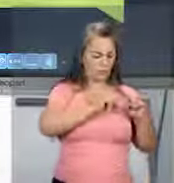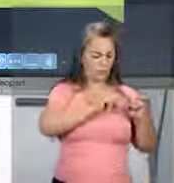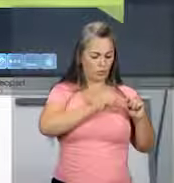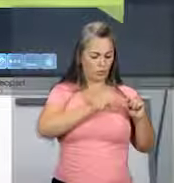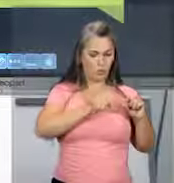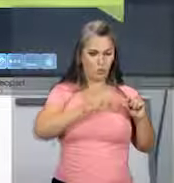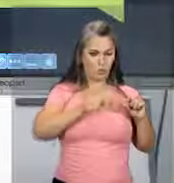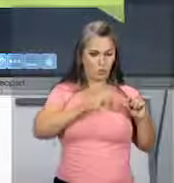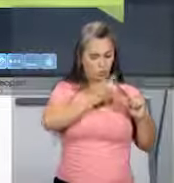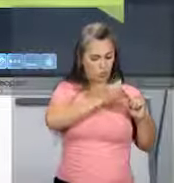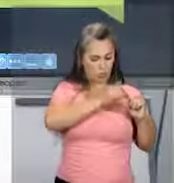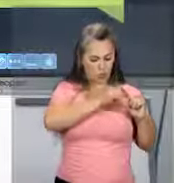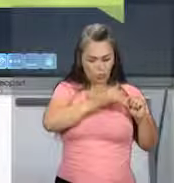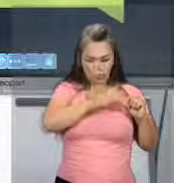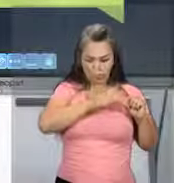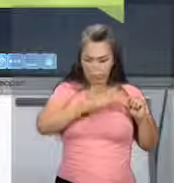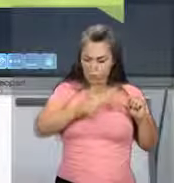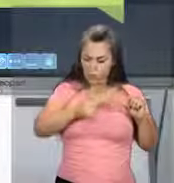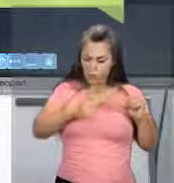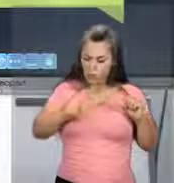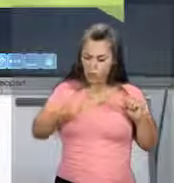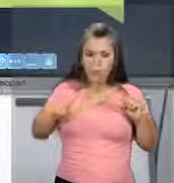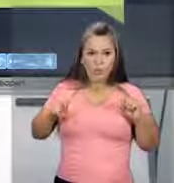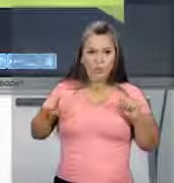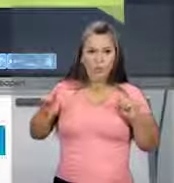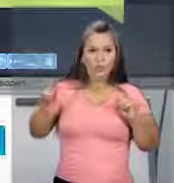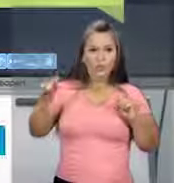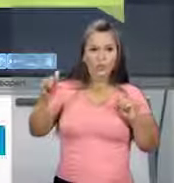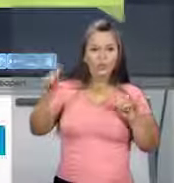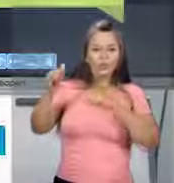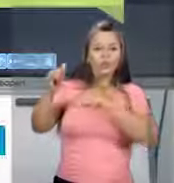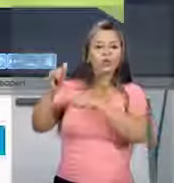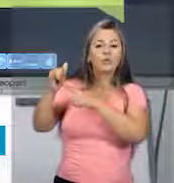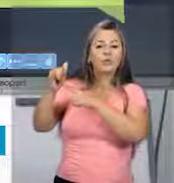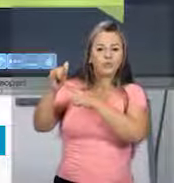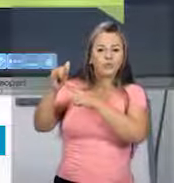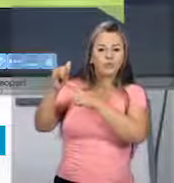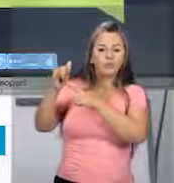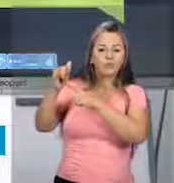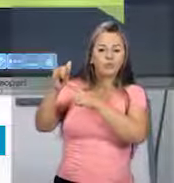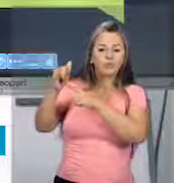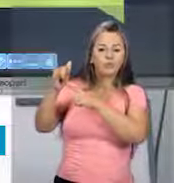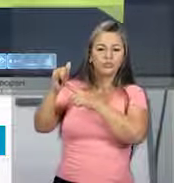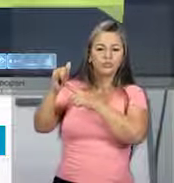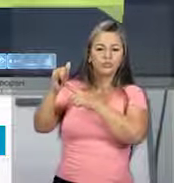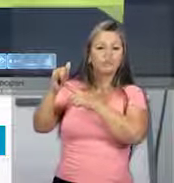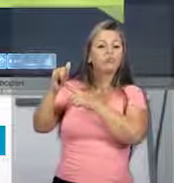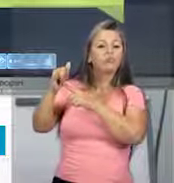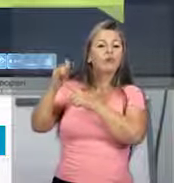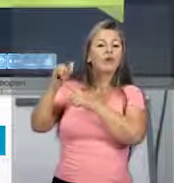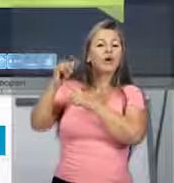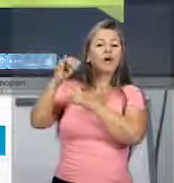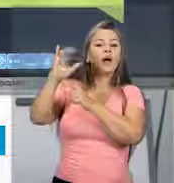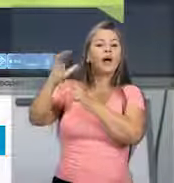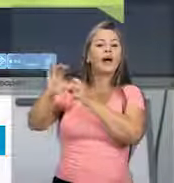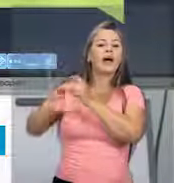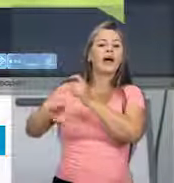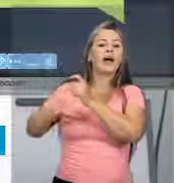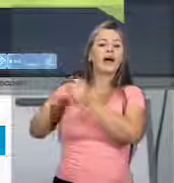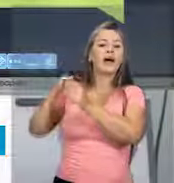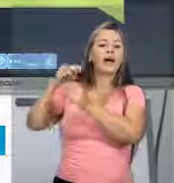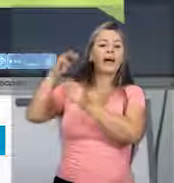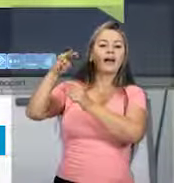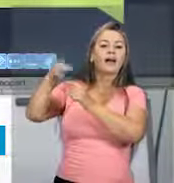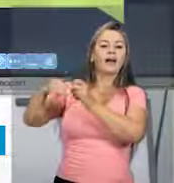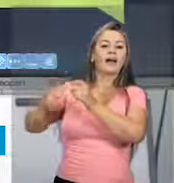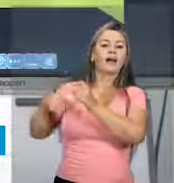fio condutor vai gerar na região em torno de si um campo magnético. E esse